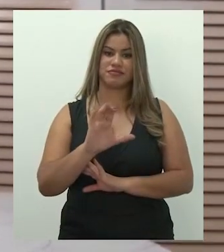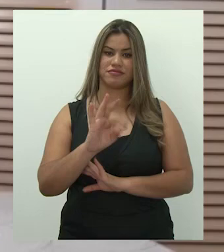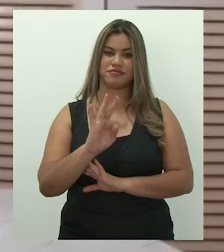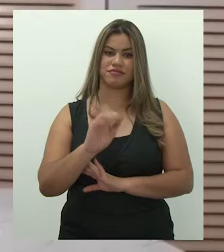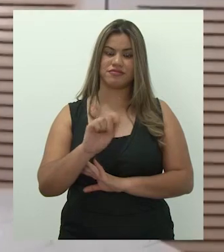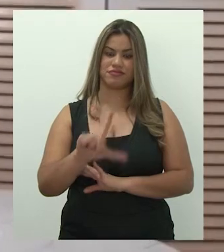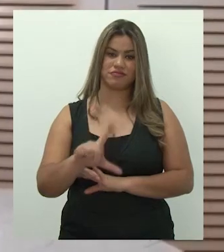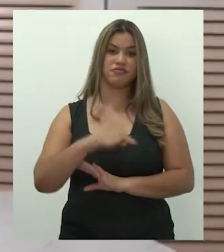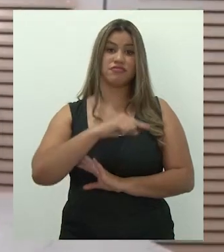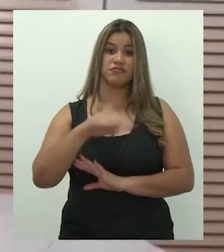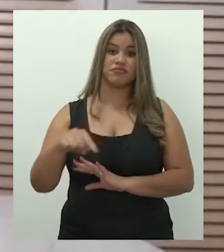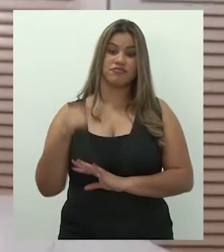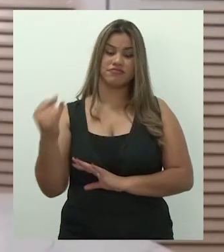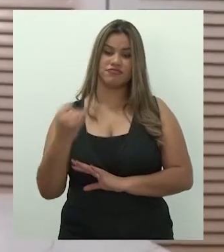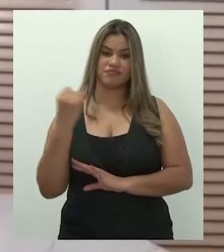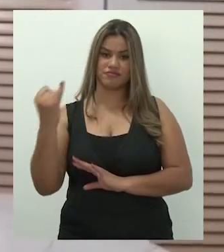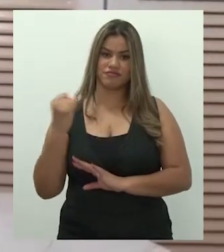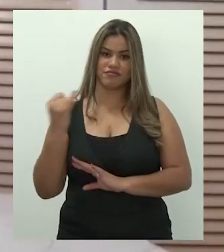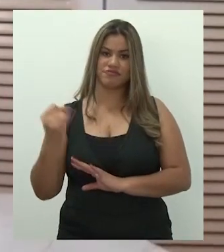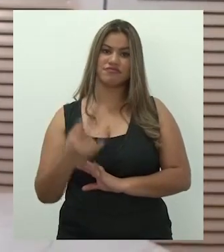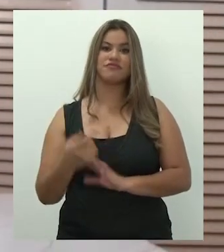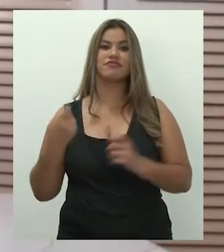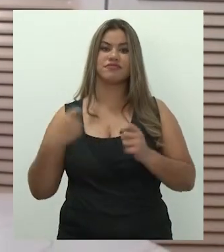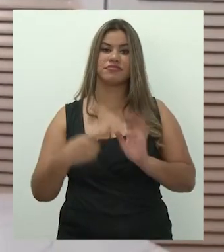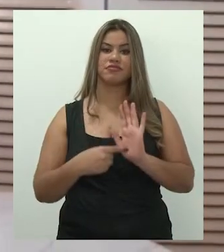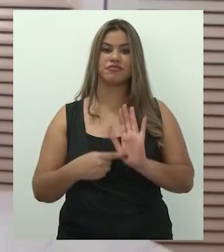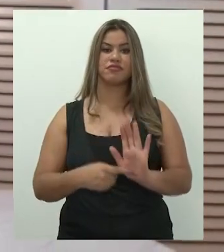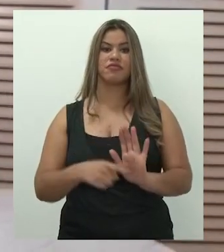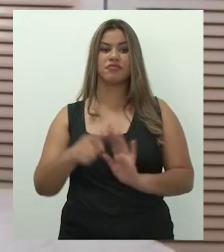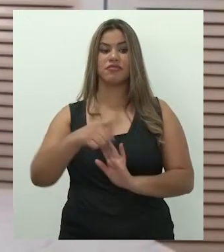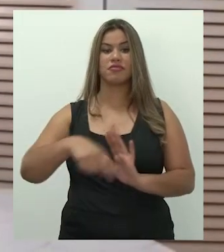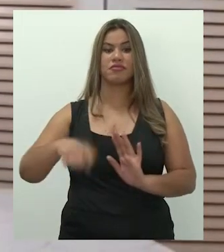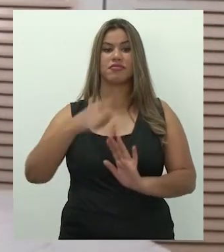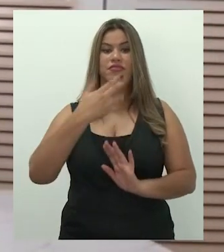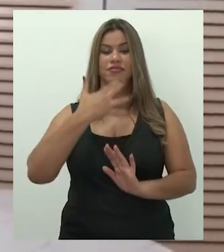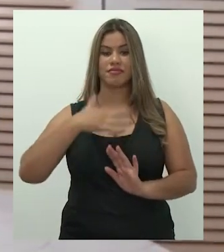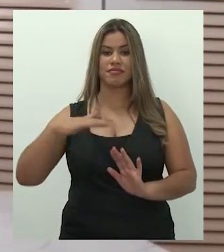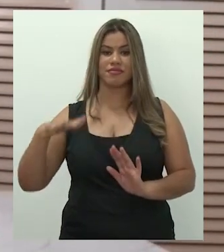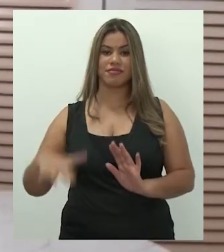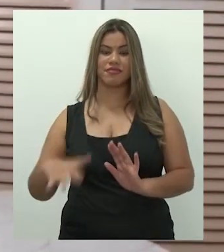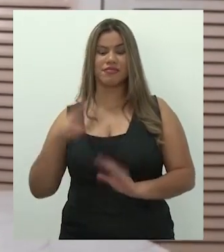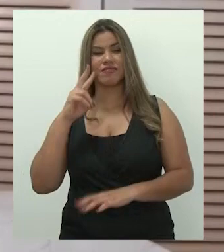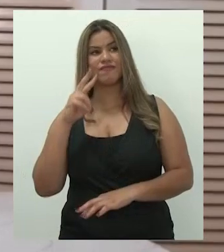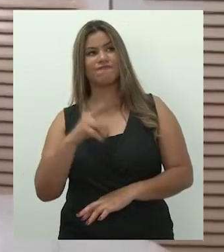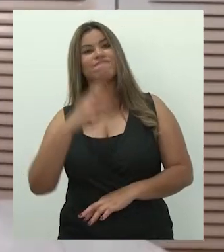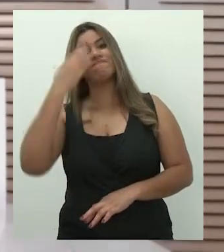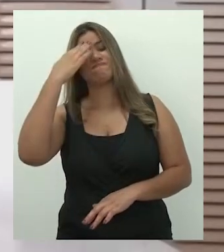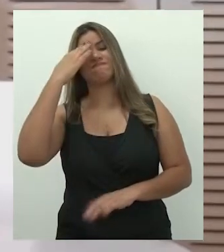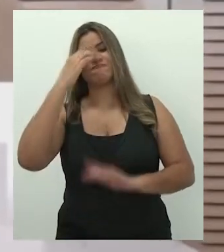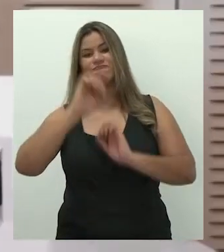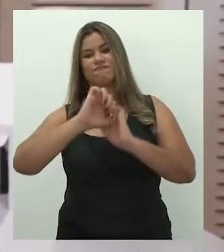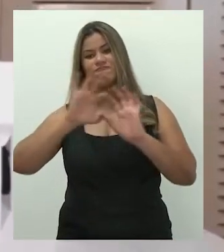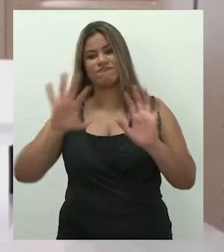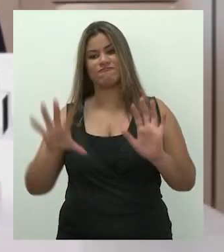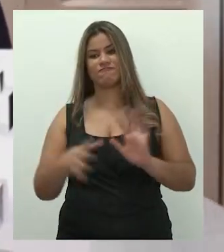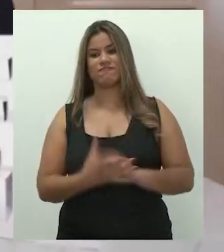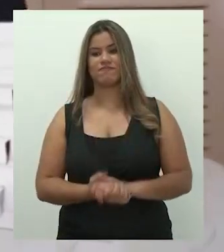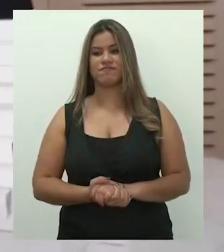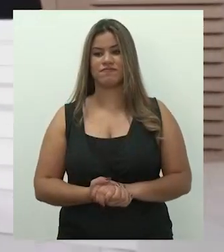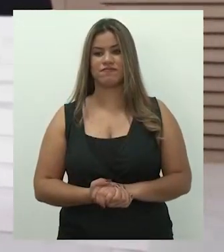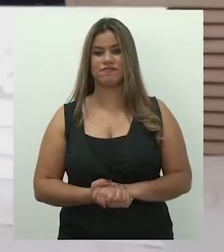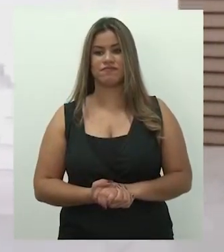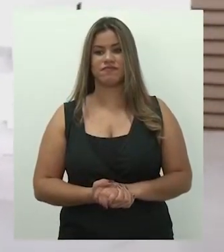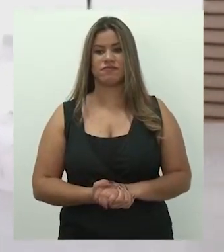importantes e é necessário que você aponte para que as suas crianças as conheçam muito bem. Olhando